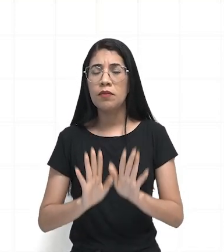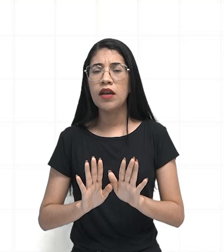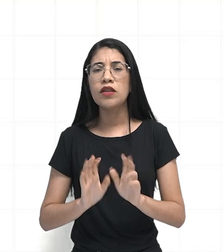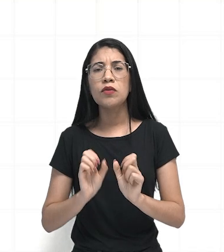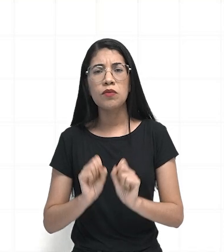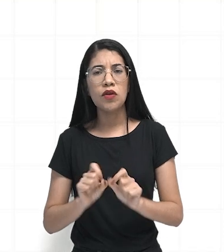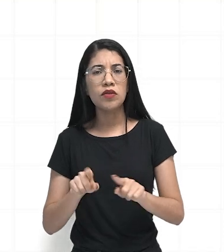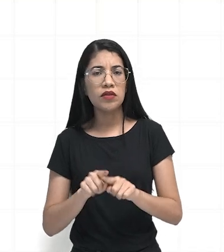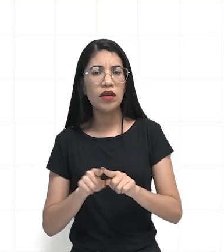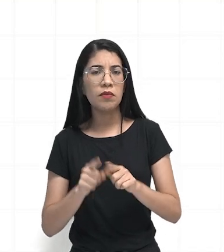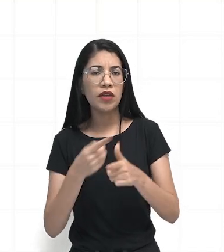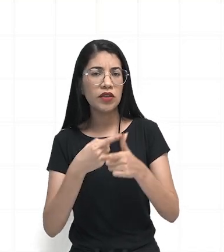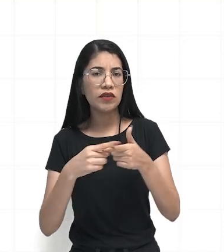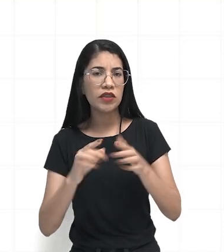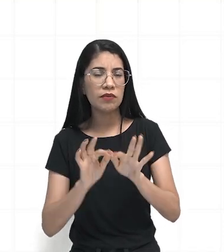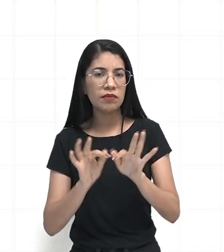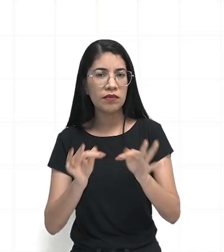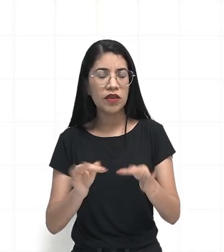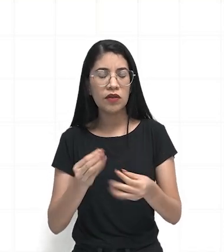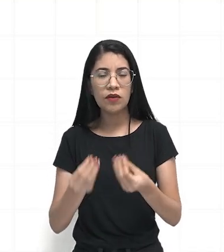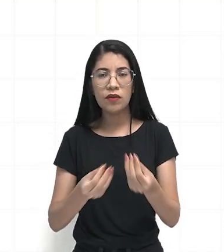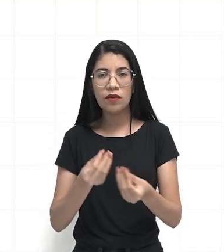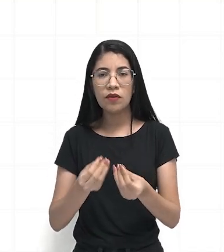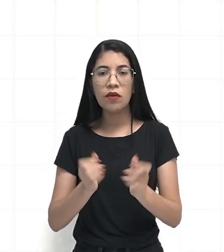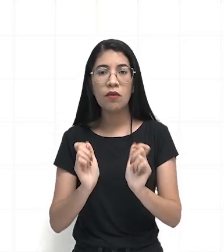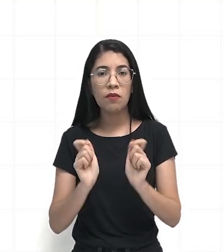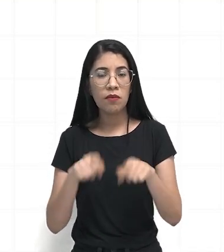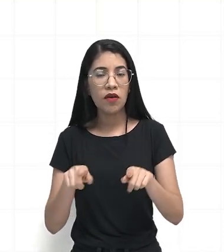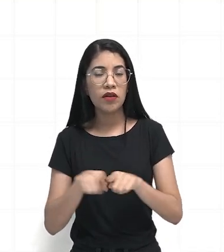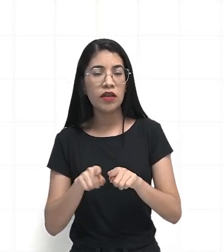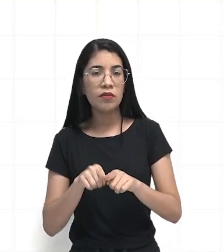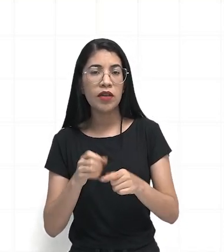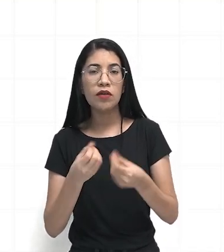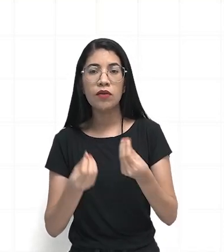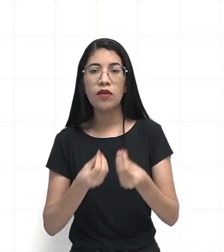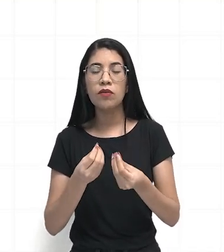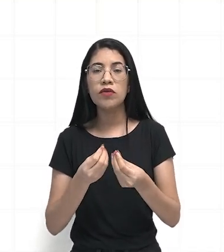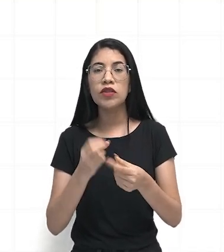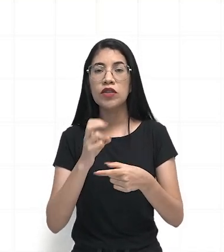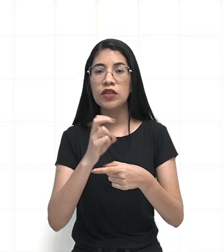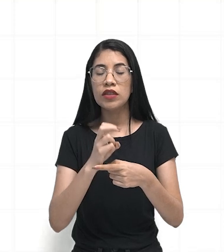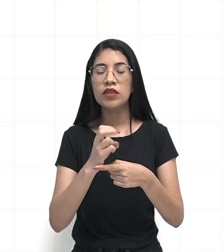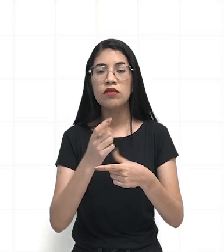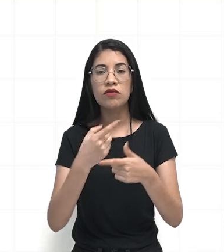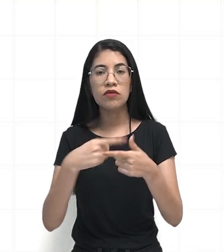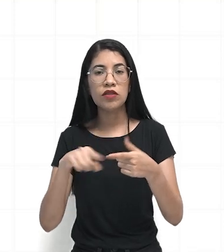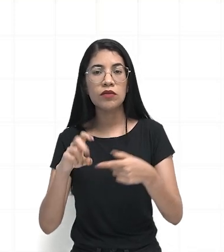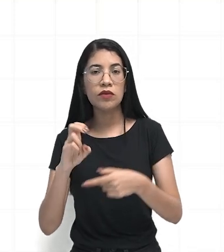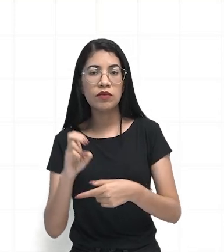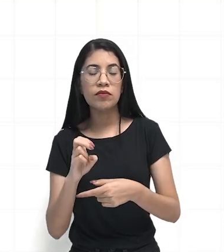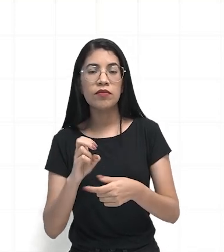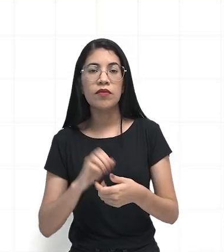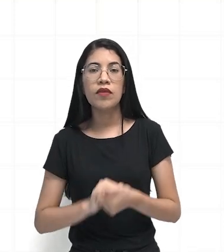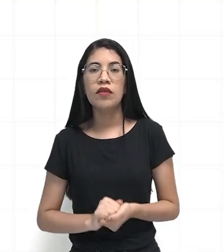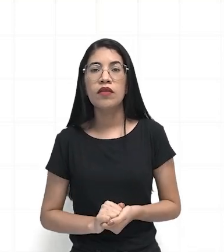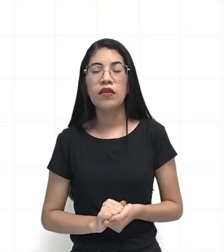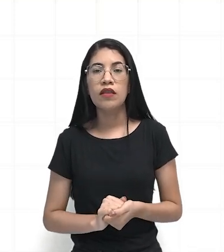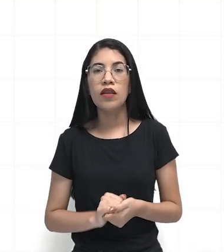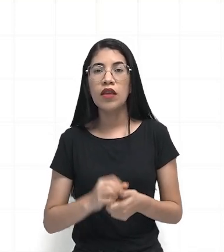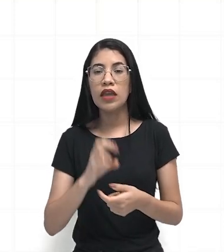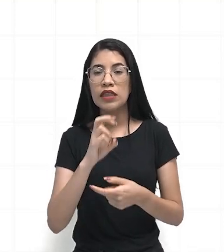posso simplificar isso, não posso? Isso daí pode ser simplificado por quanto? Por 5. Um número termina em